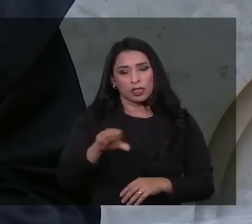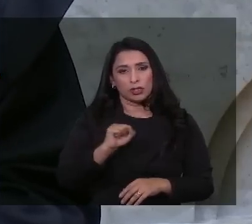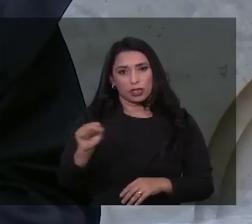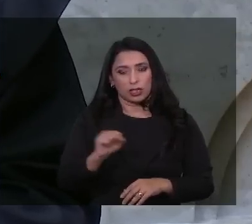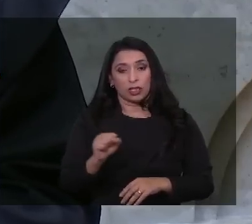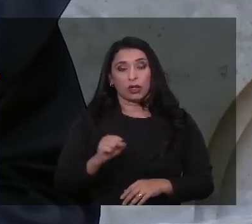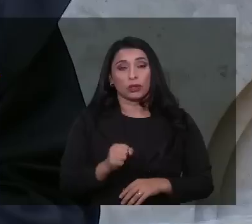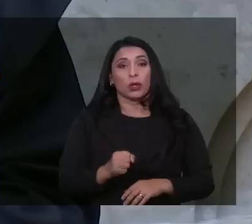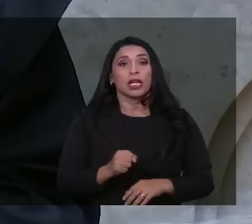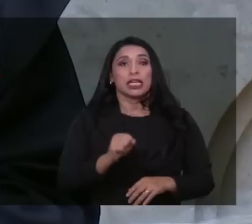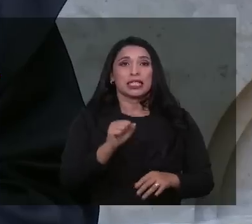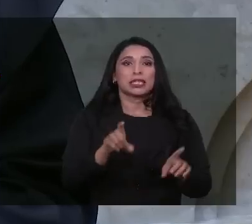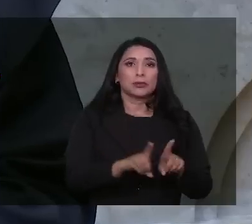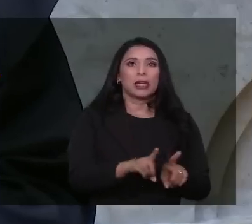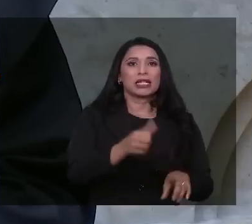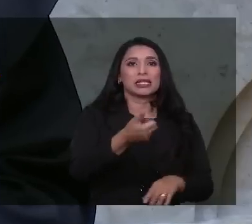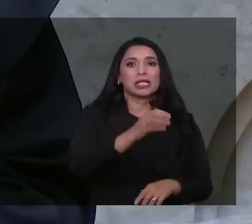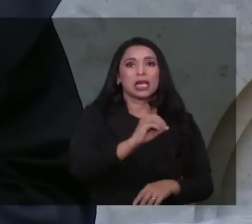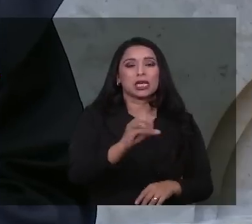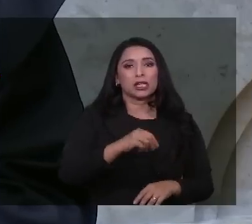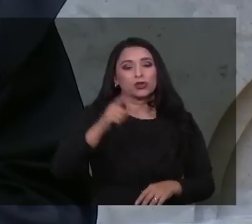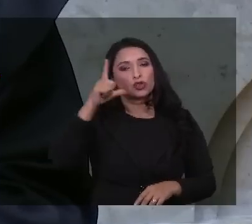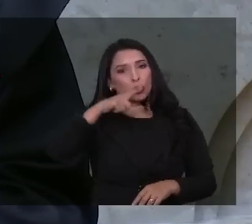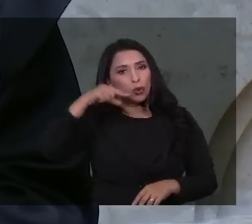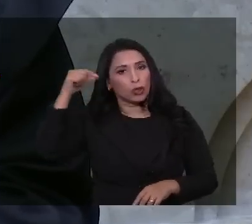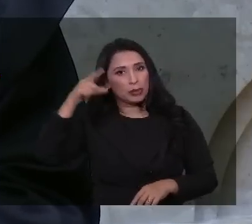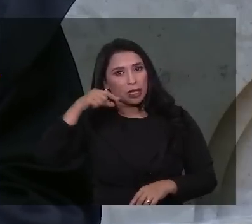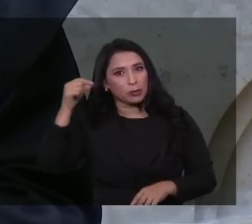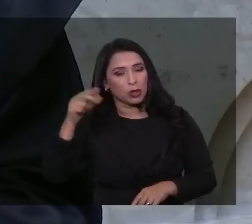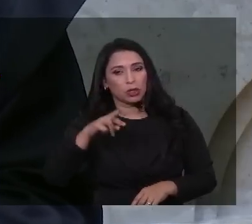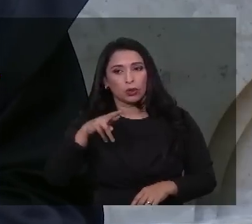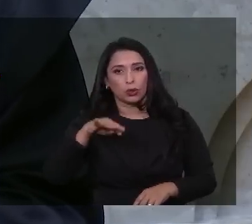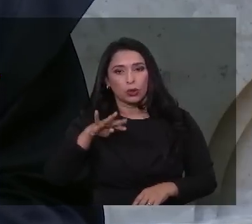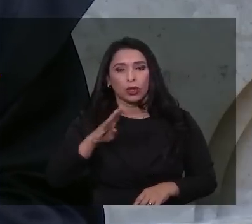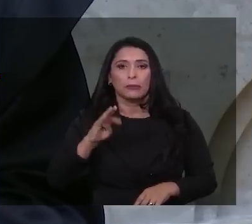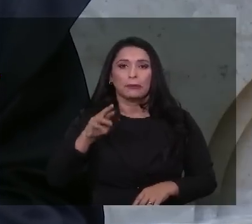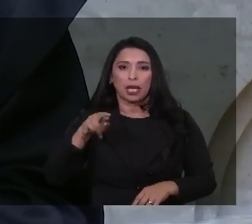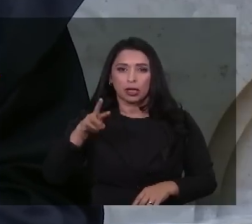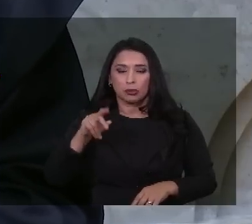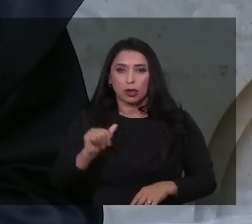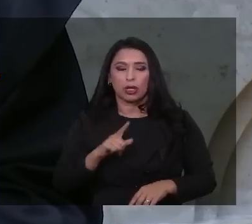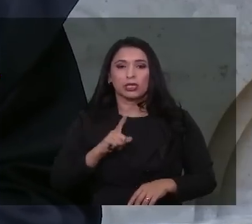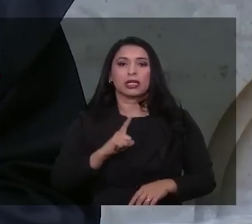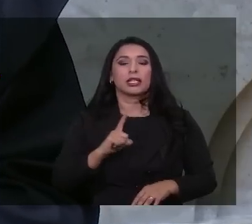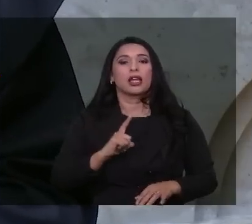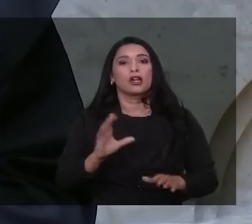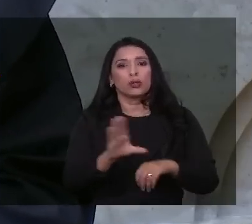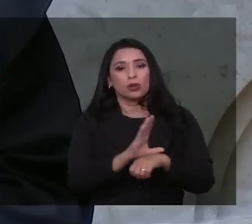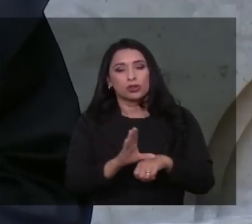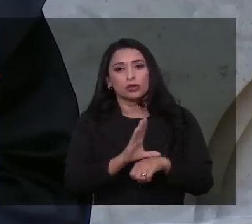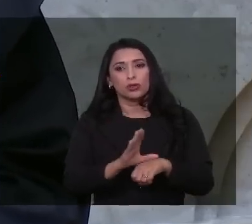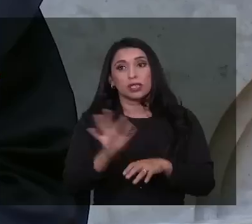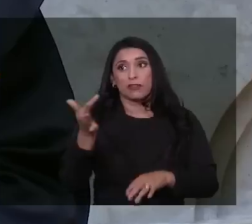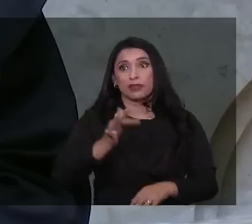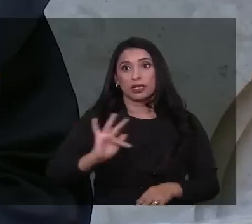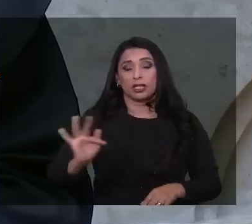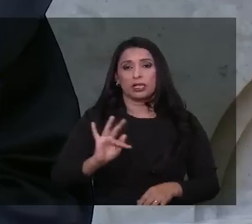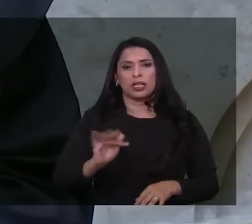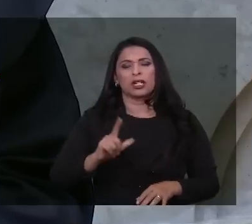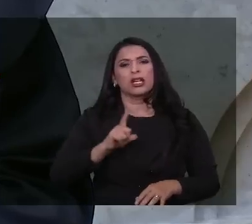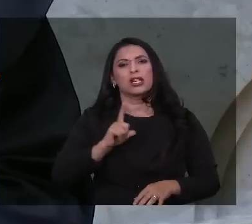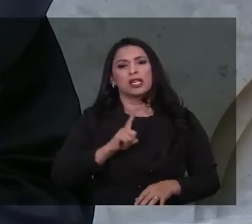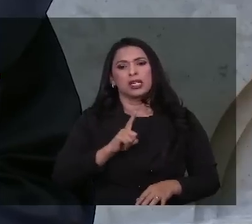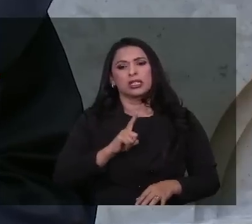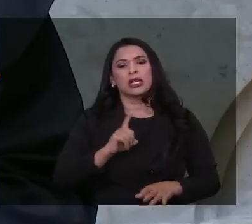Barbosa, artífice da primeira Constituição republicana, do federalismo e da civilidade que prevalece no